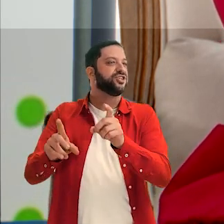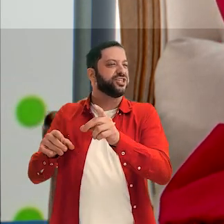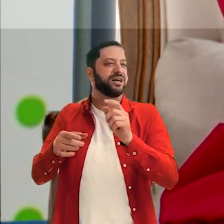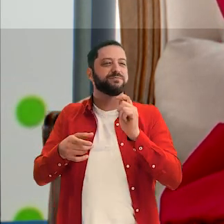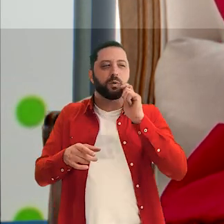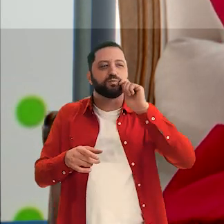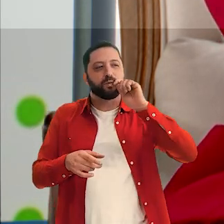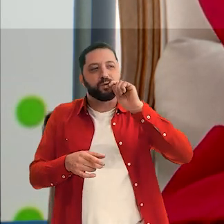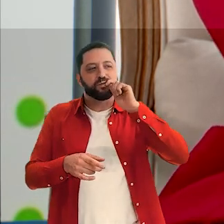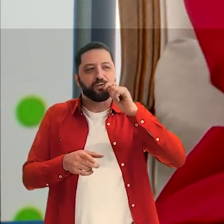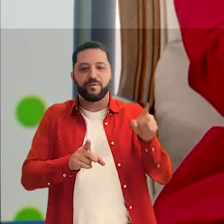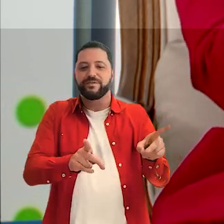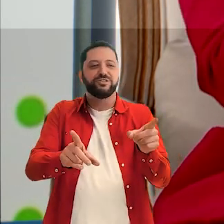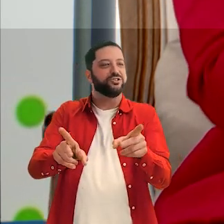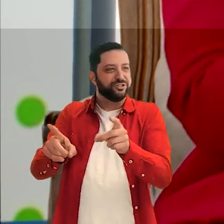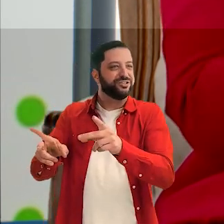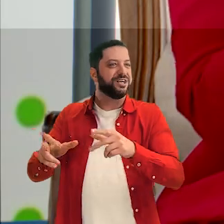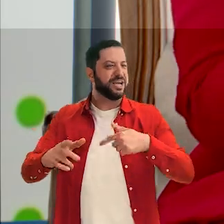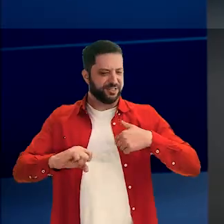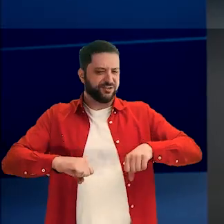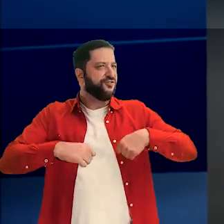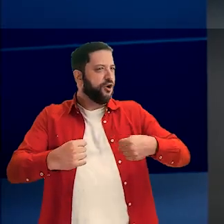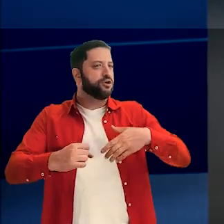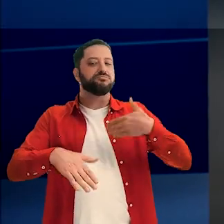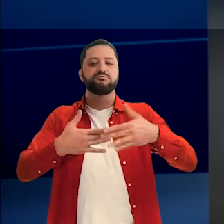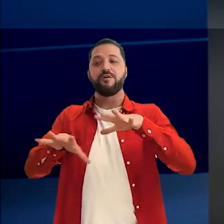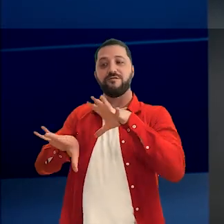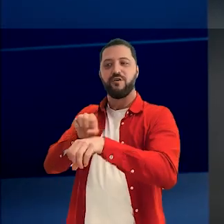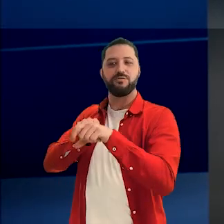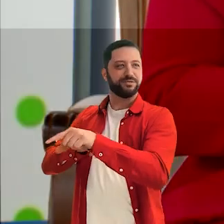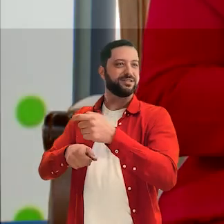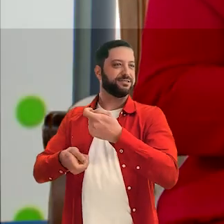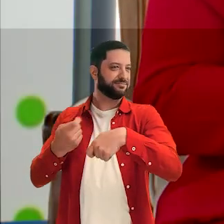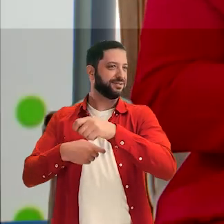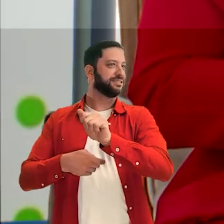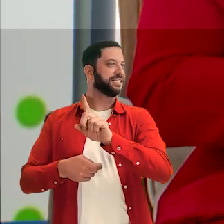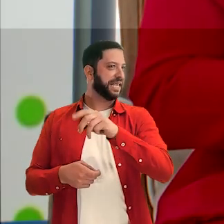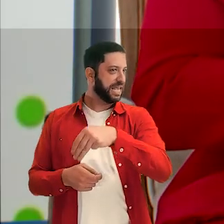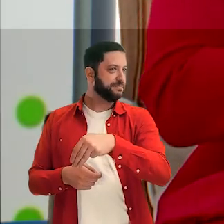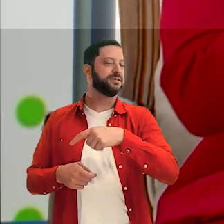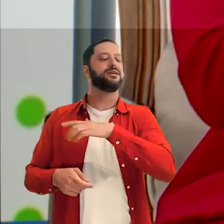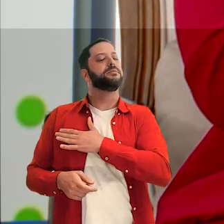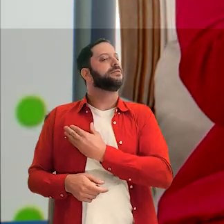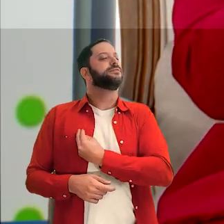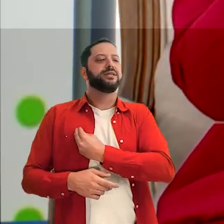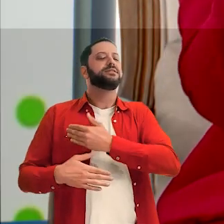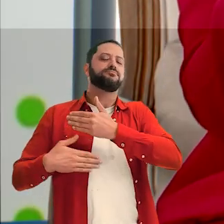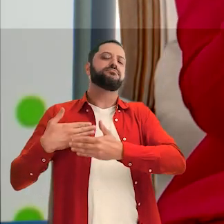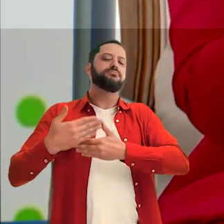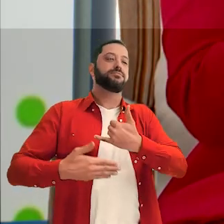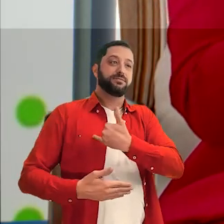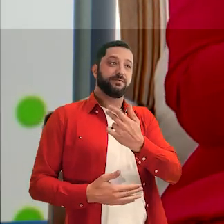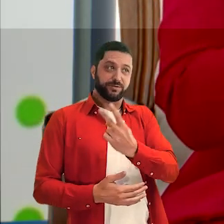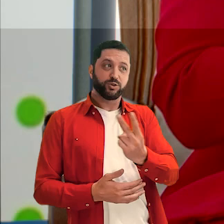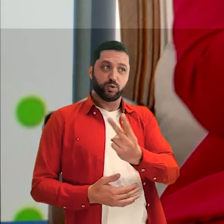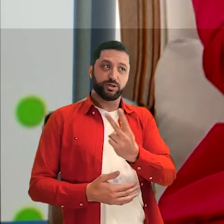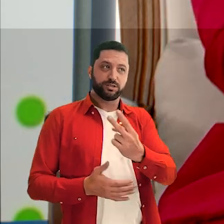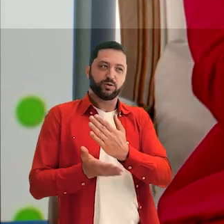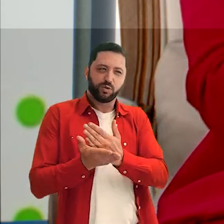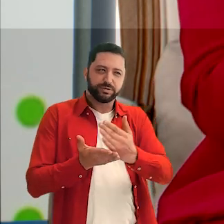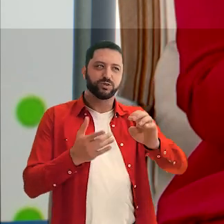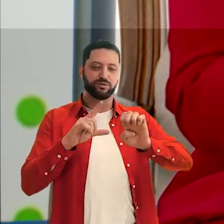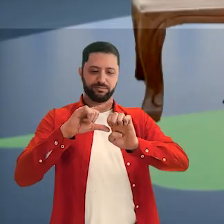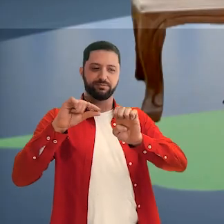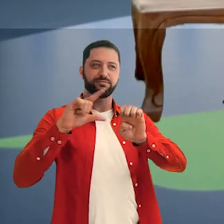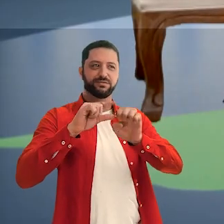vendendo geladinho. Me tornei, cresci com muito esforço, me formei em administração empresarial. E ao longo da minha vida, aos 22 anos, eu comecei